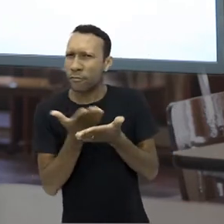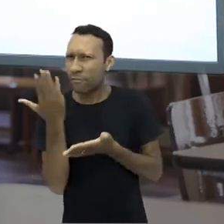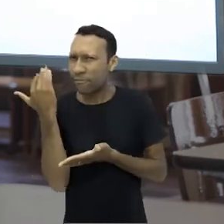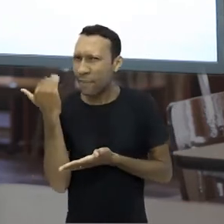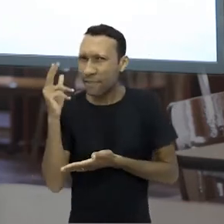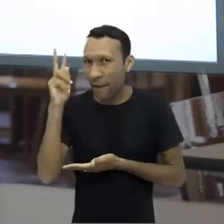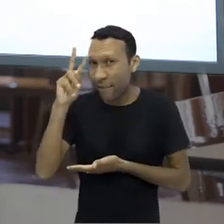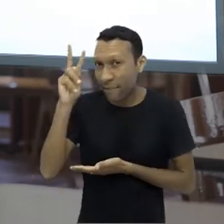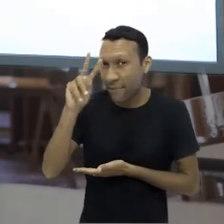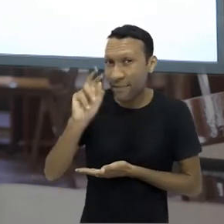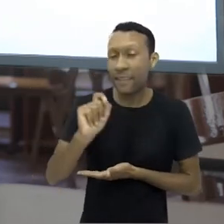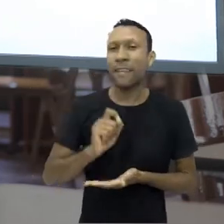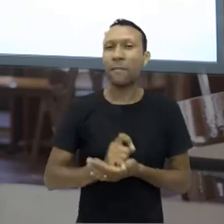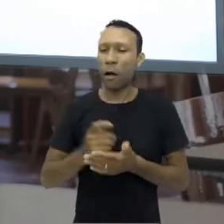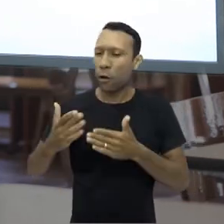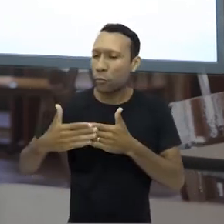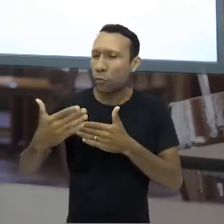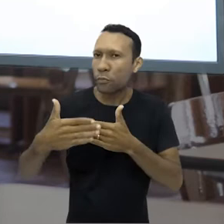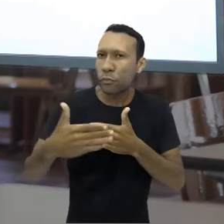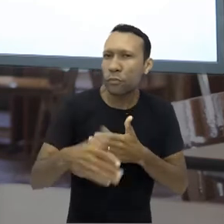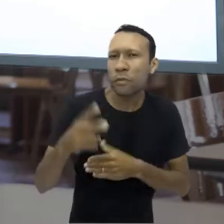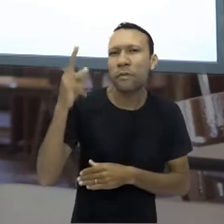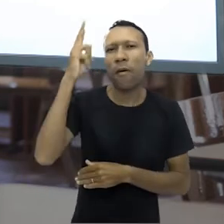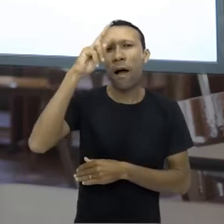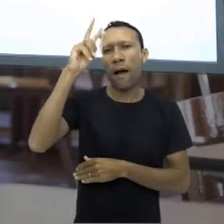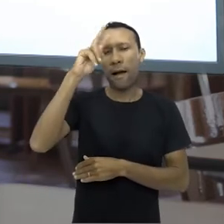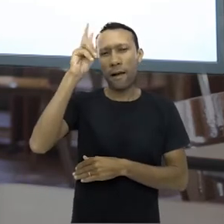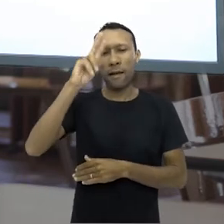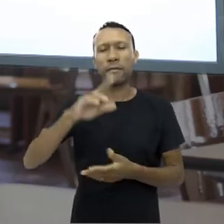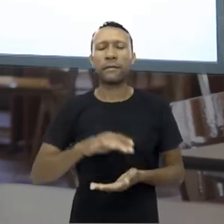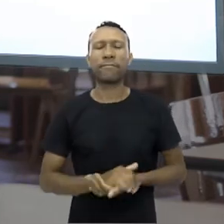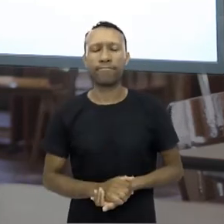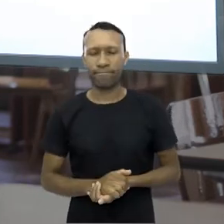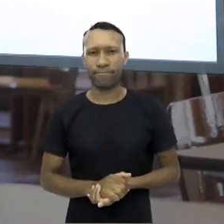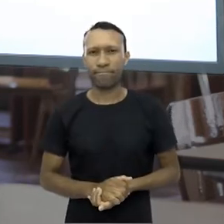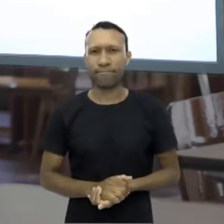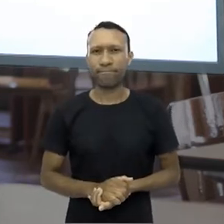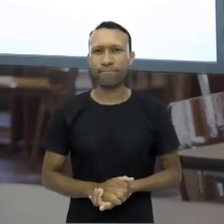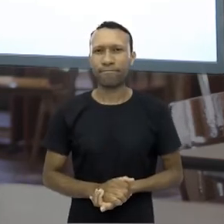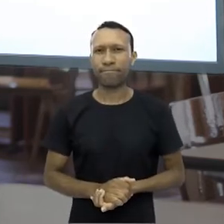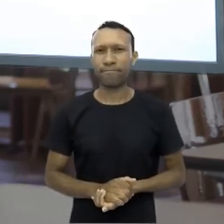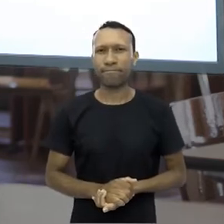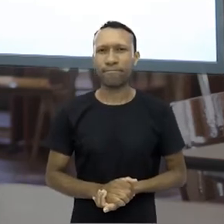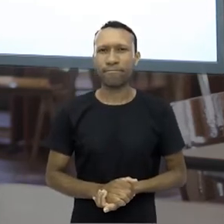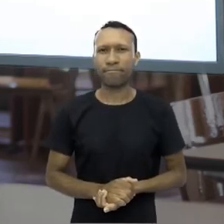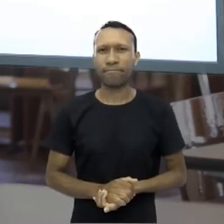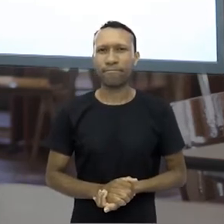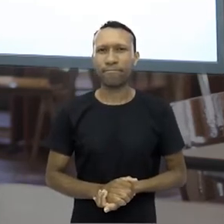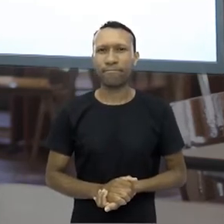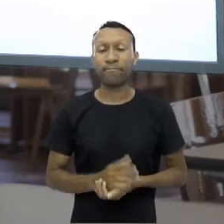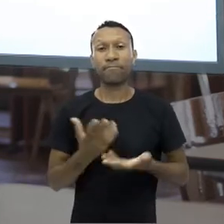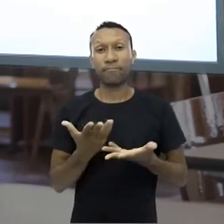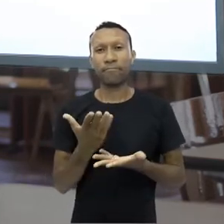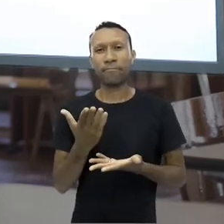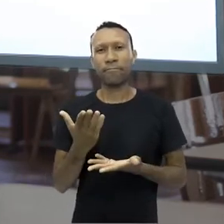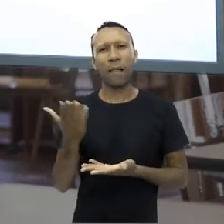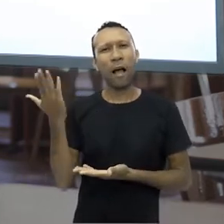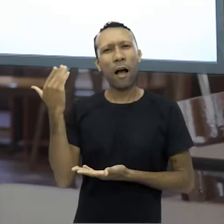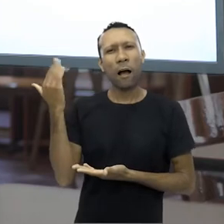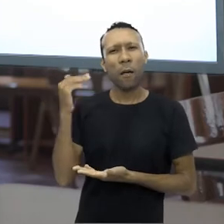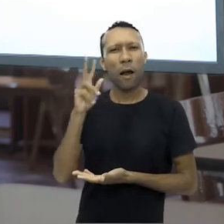na aula passada e no decorrer do exercício a gente vai relembrando essas definições, tá certo? Aí, aula